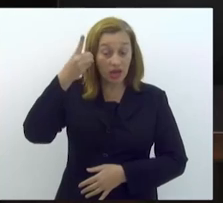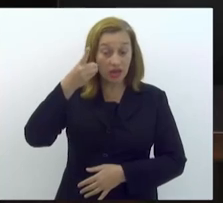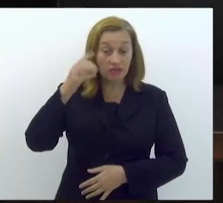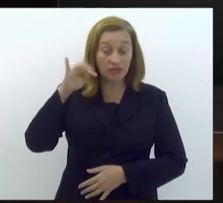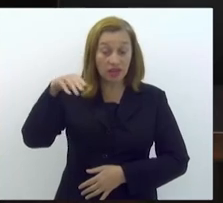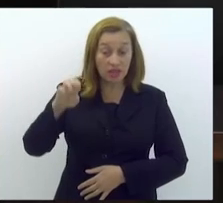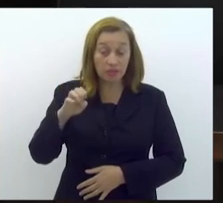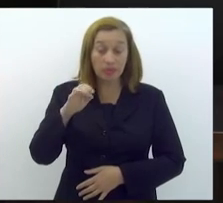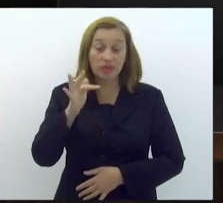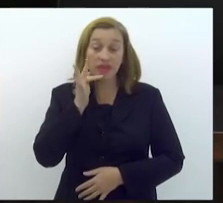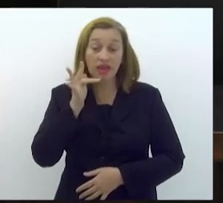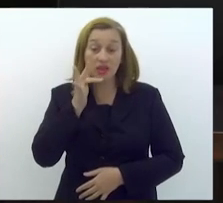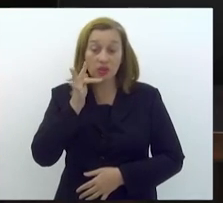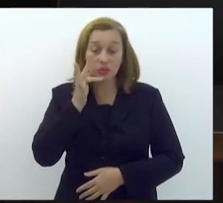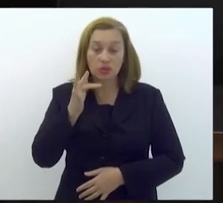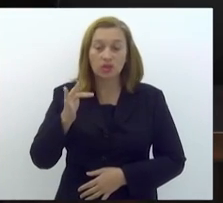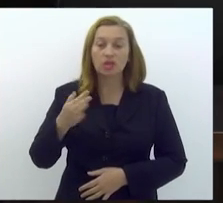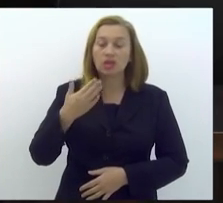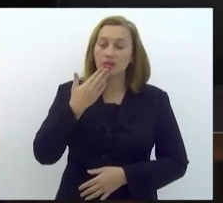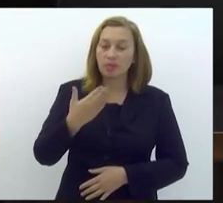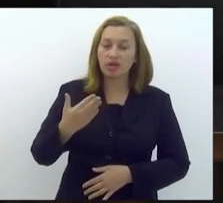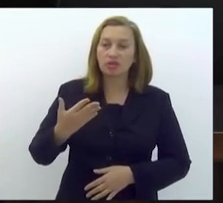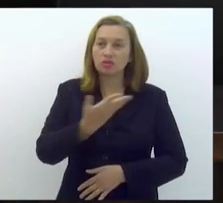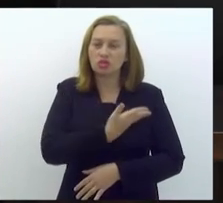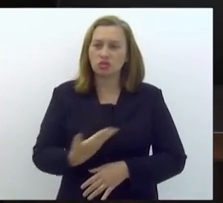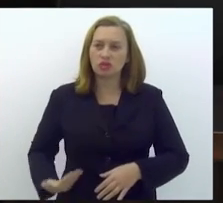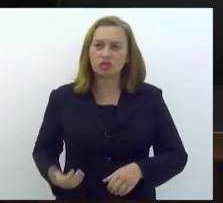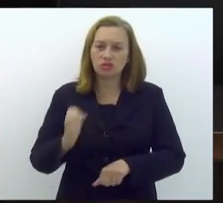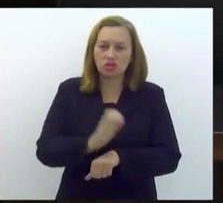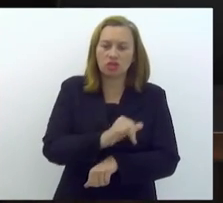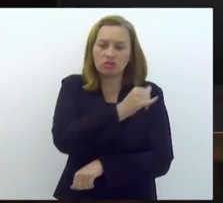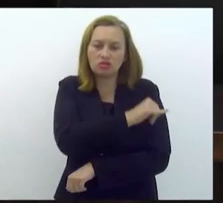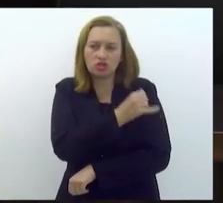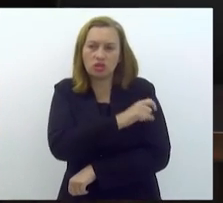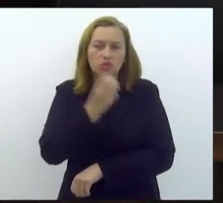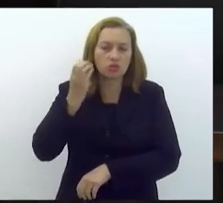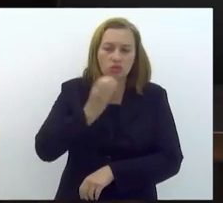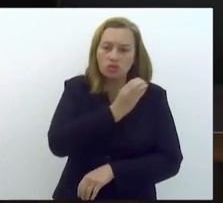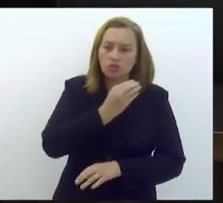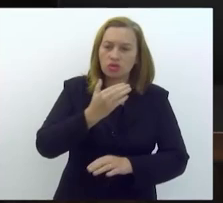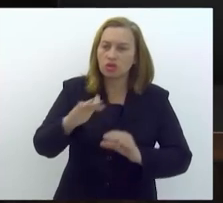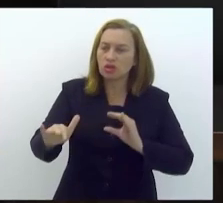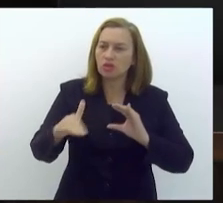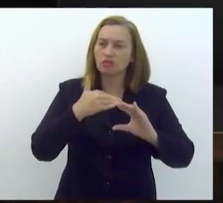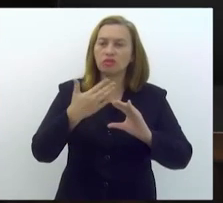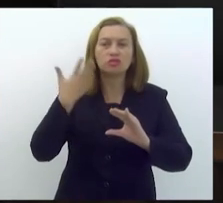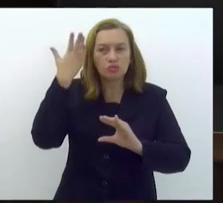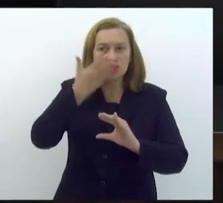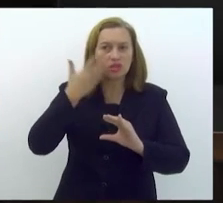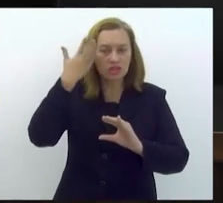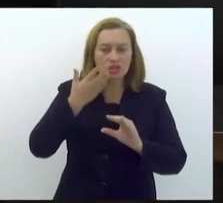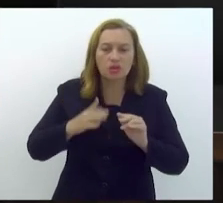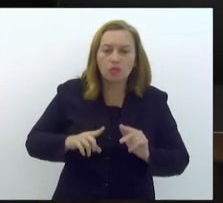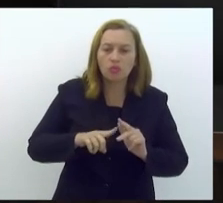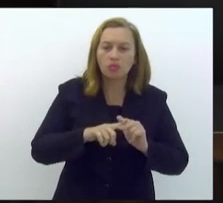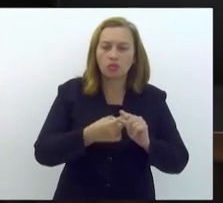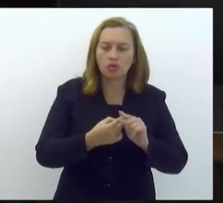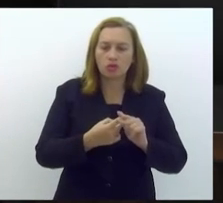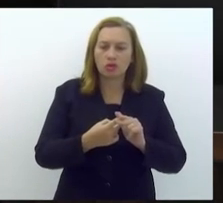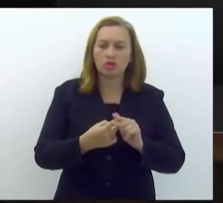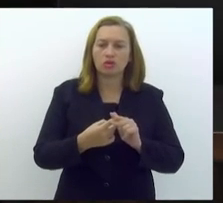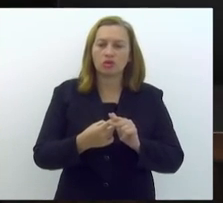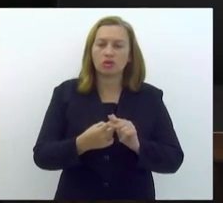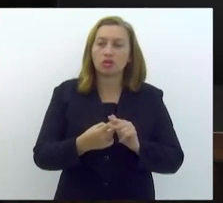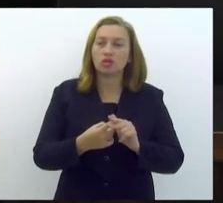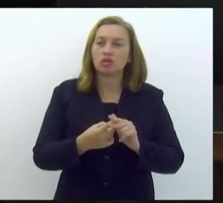solicita os Excelentíssimo Senhor governador do Estado do Rio de Janeiro Cláudio Castro um envio de mensagem dispondo sobre a regularização fundiária